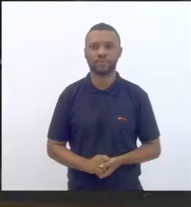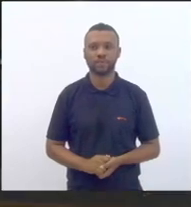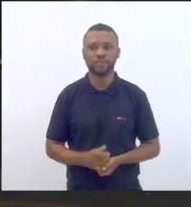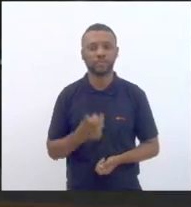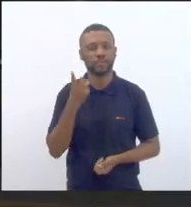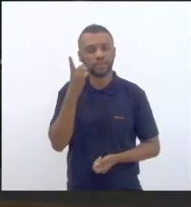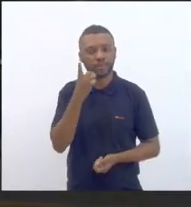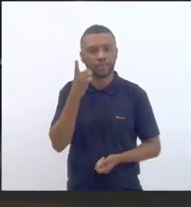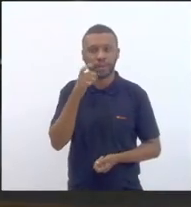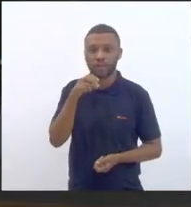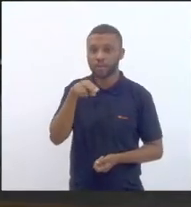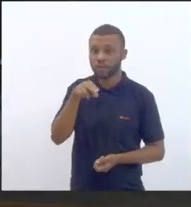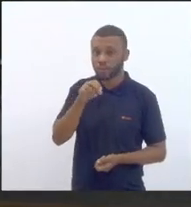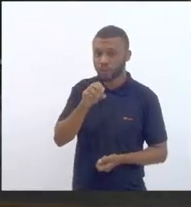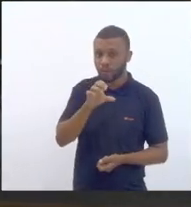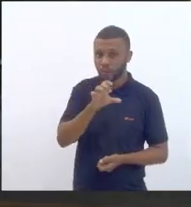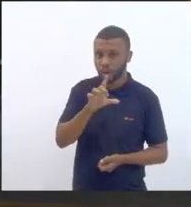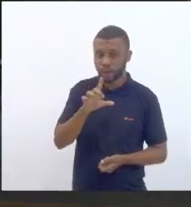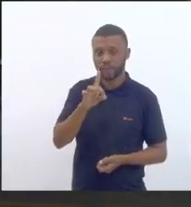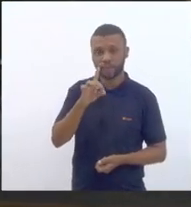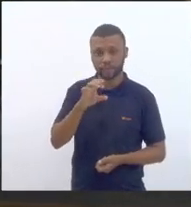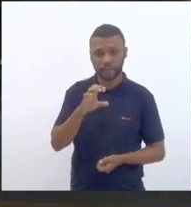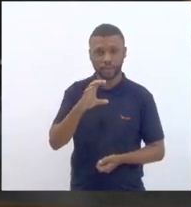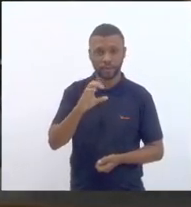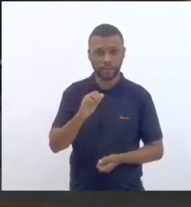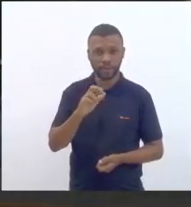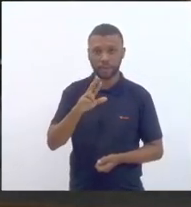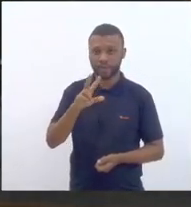Deputado Noel de Carvalho.